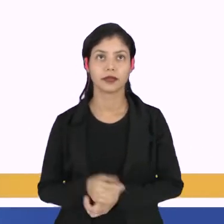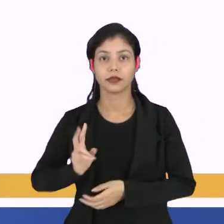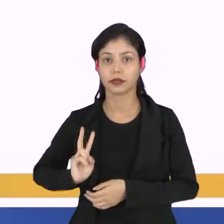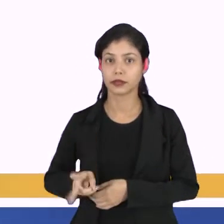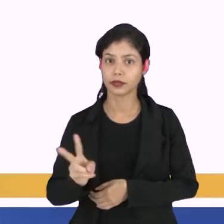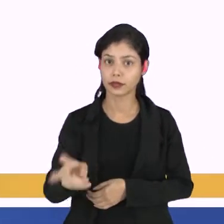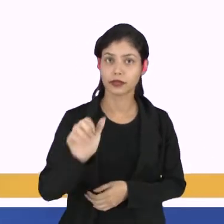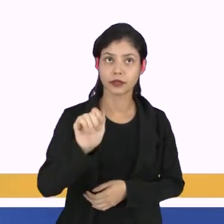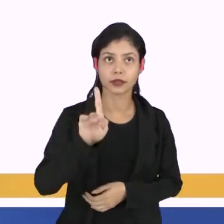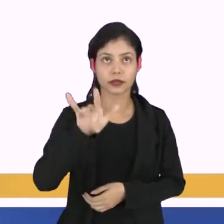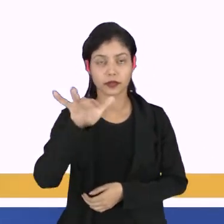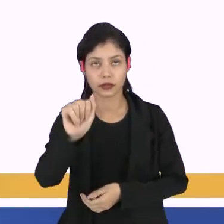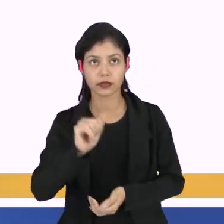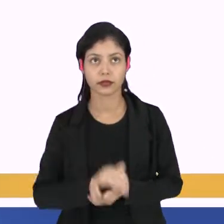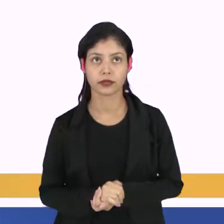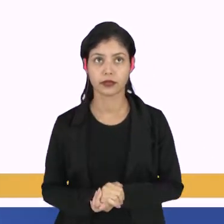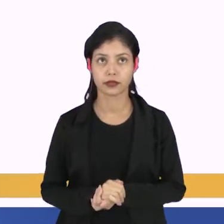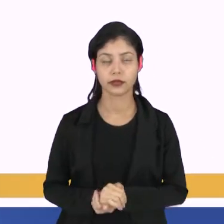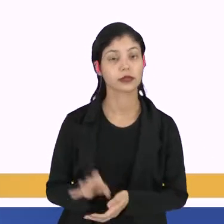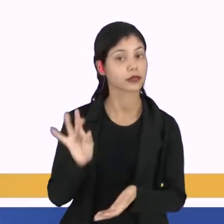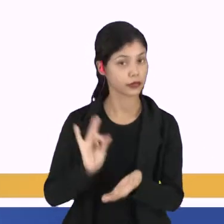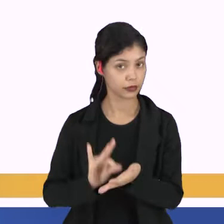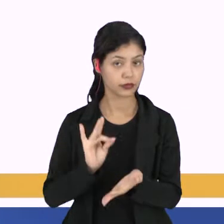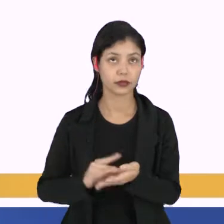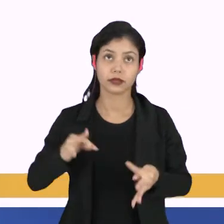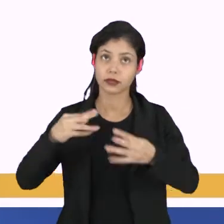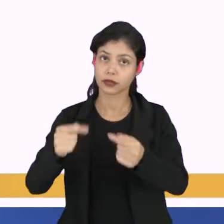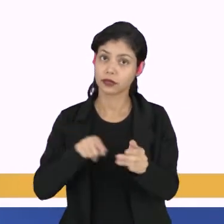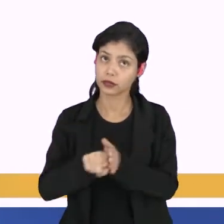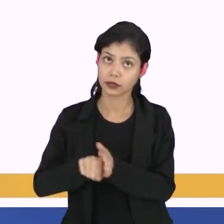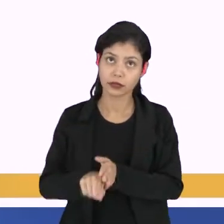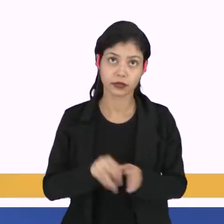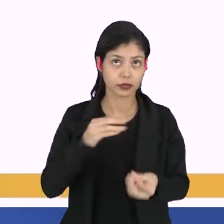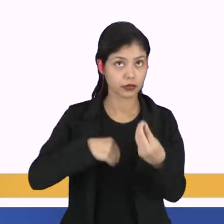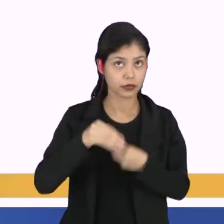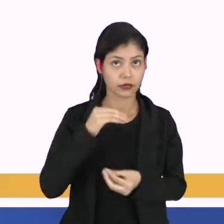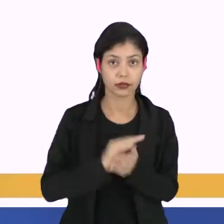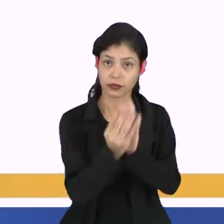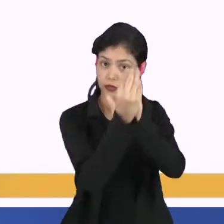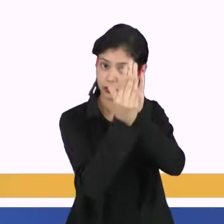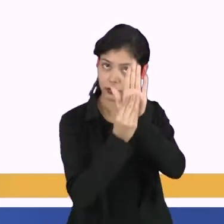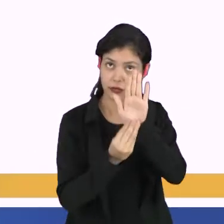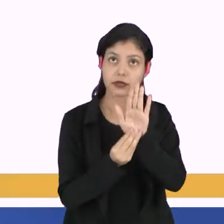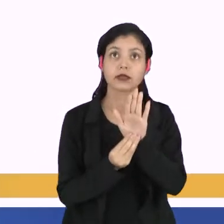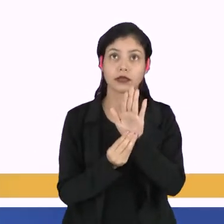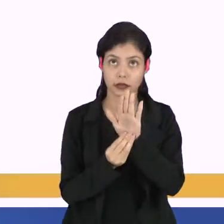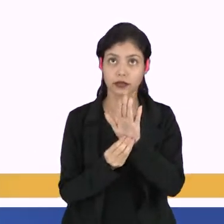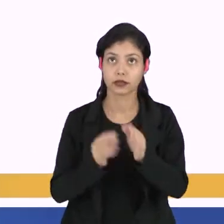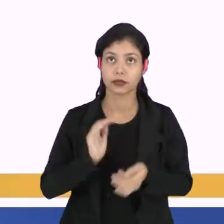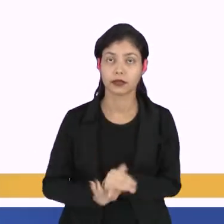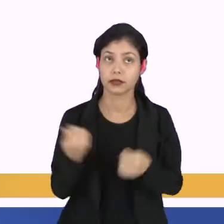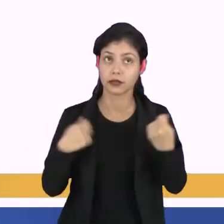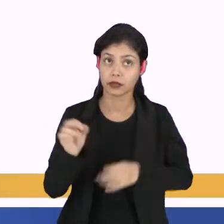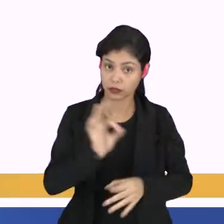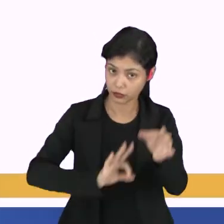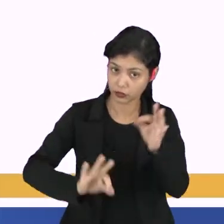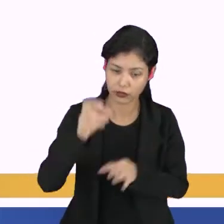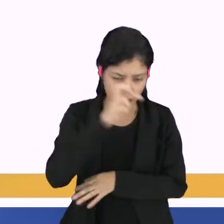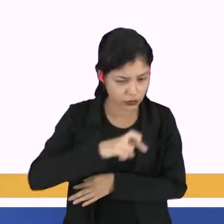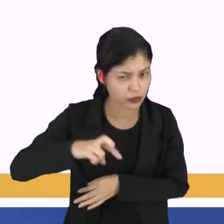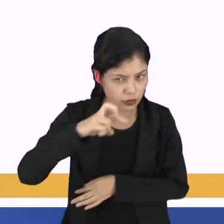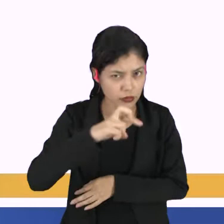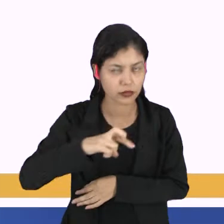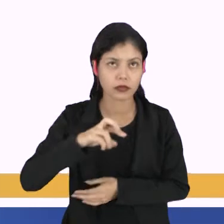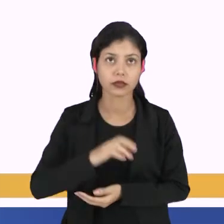Frequência absoluta na verdade, toda pesquisa envolve uma coleta de dados que devem ser